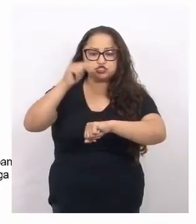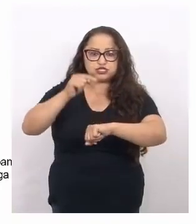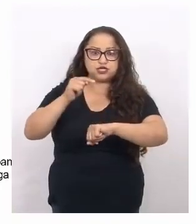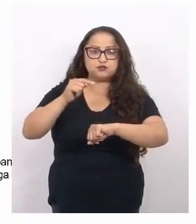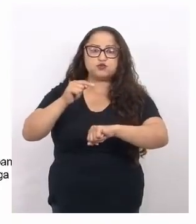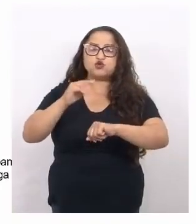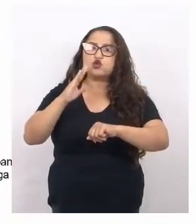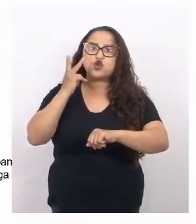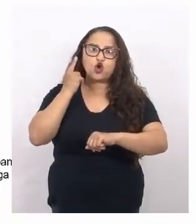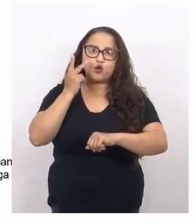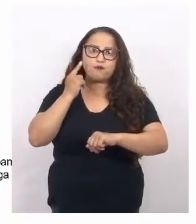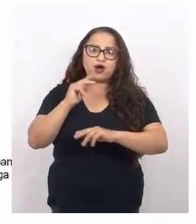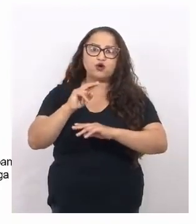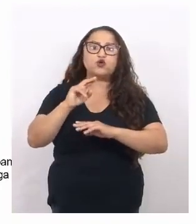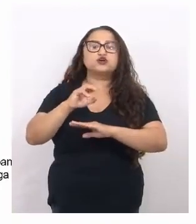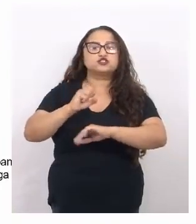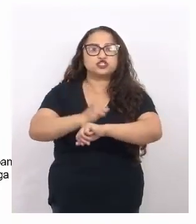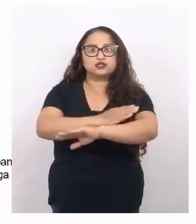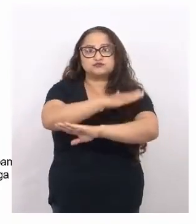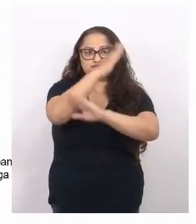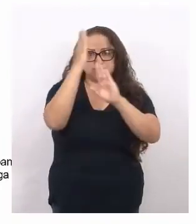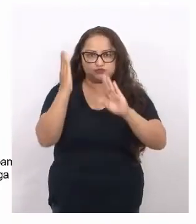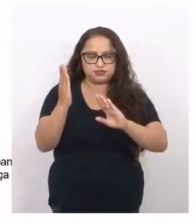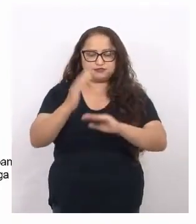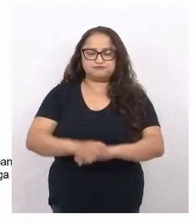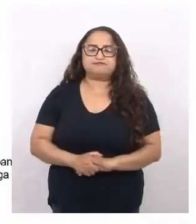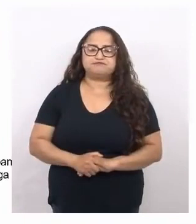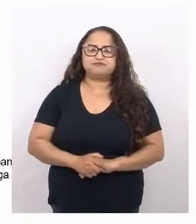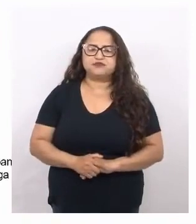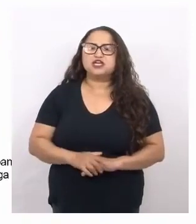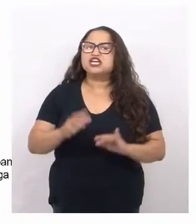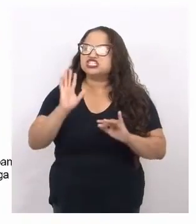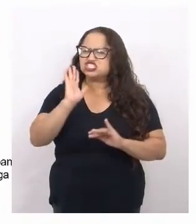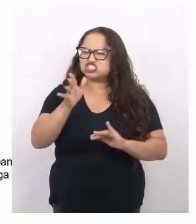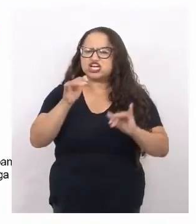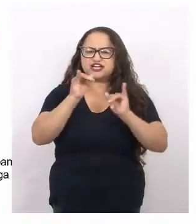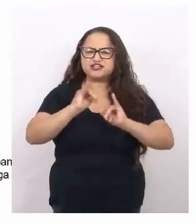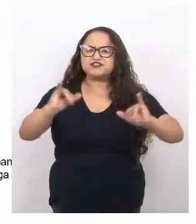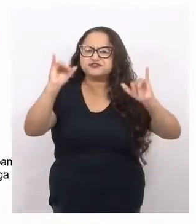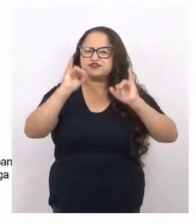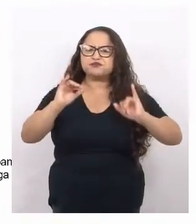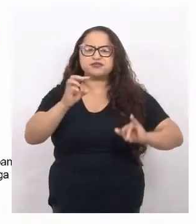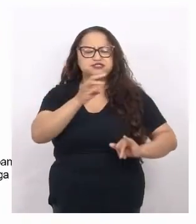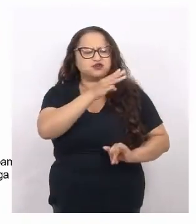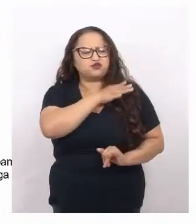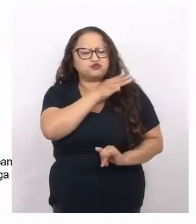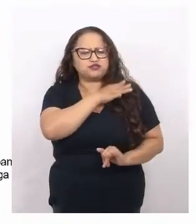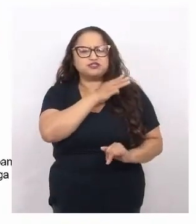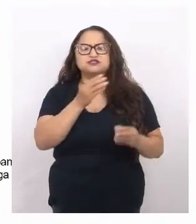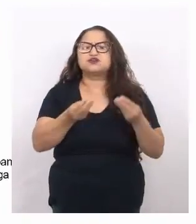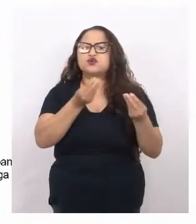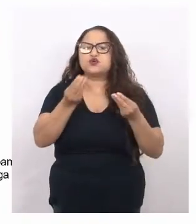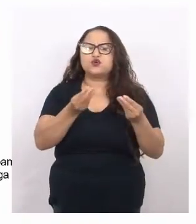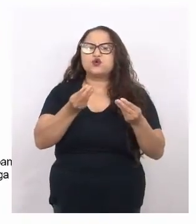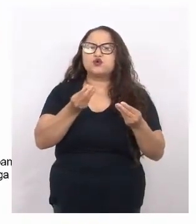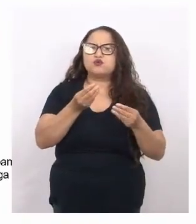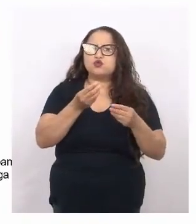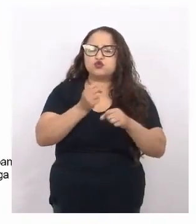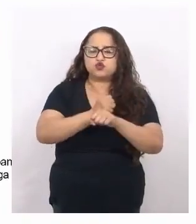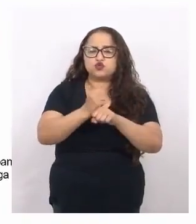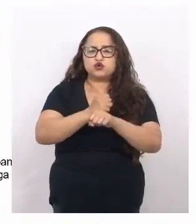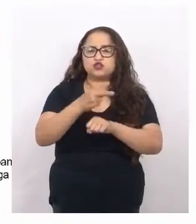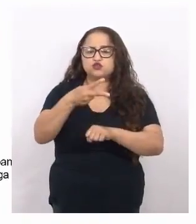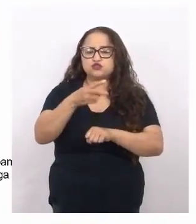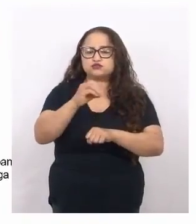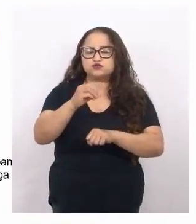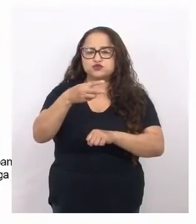diurno, tá? E aqui a gente já traz a informação da terceira série, para vocês já verem como vai ficar a terceira série lá em 2023,